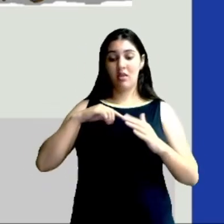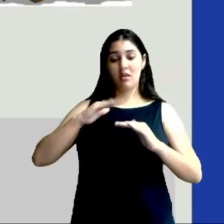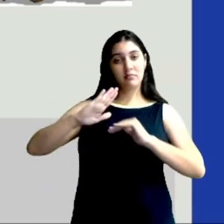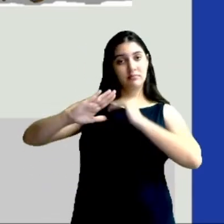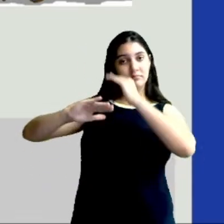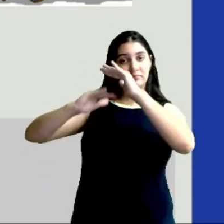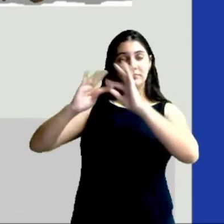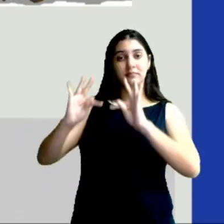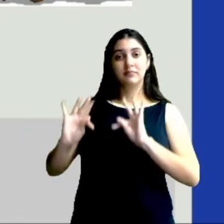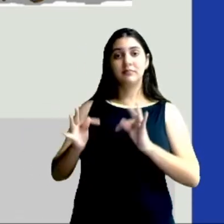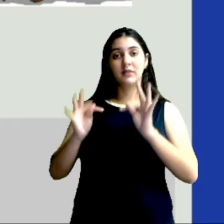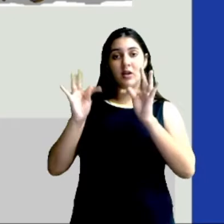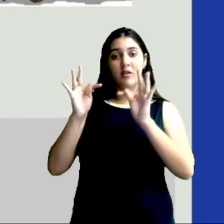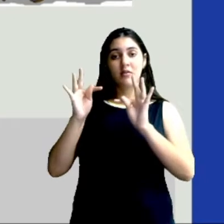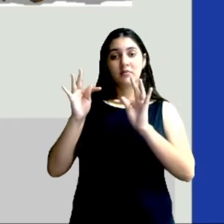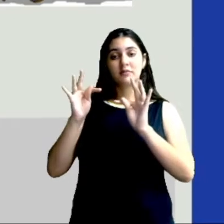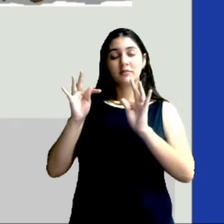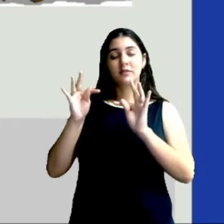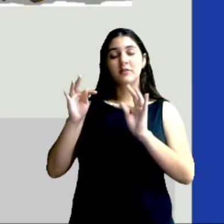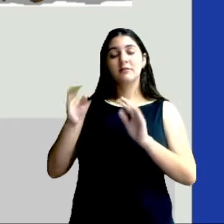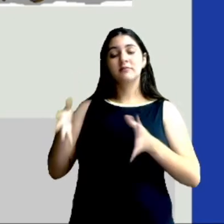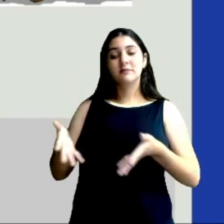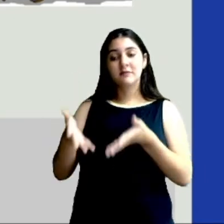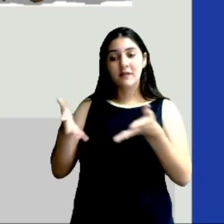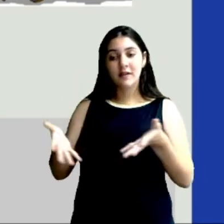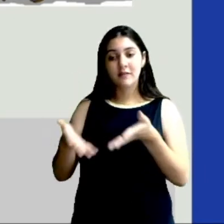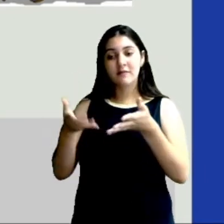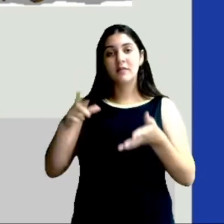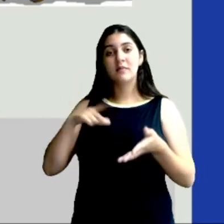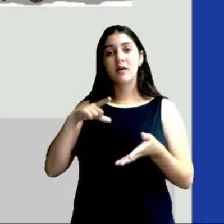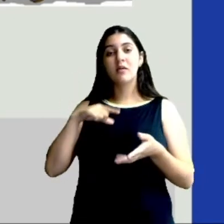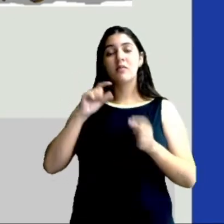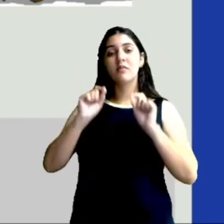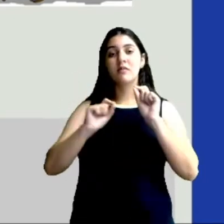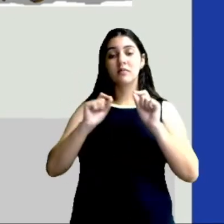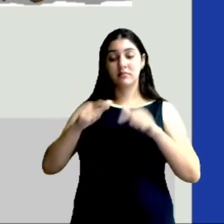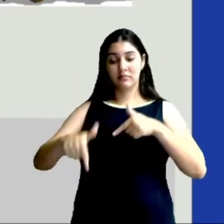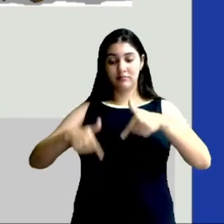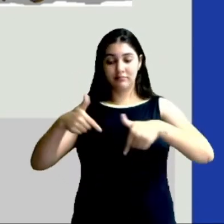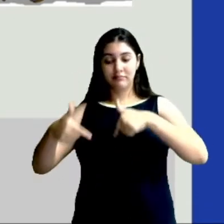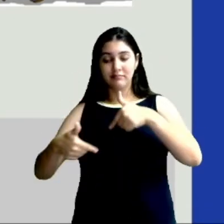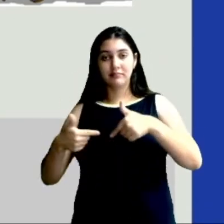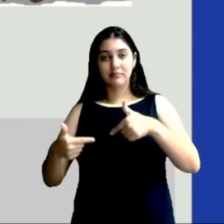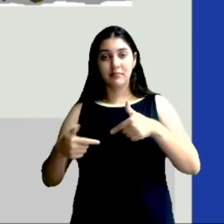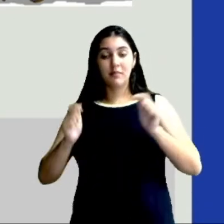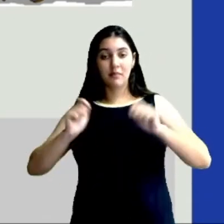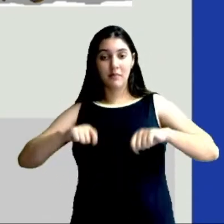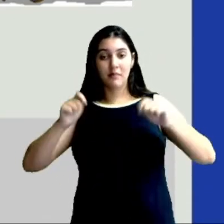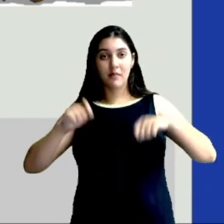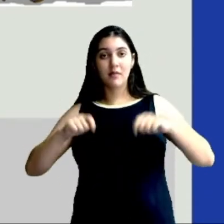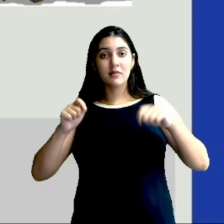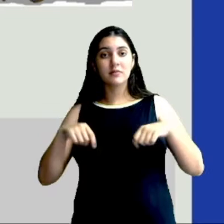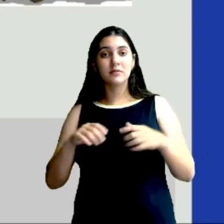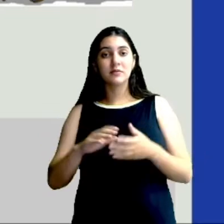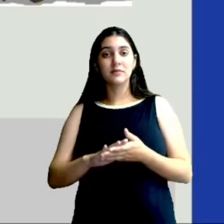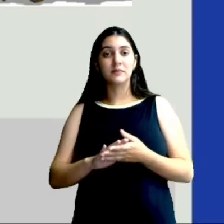evolução tecnológica vai contribuir para que o trabalho ele